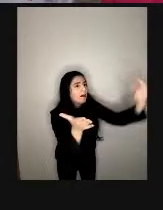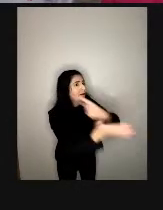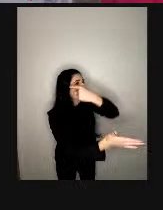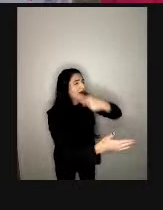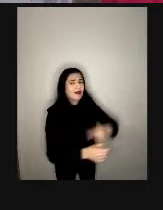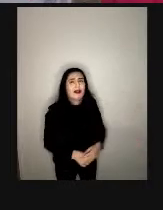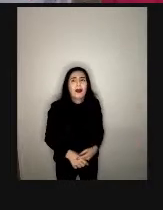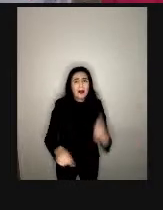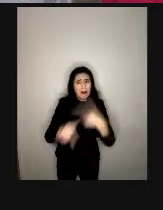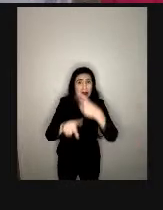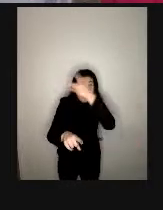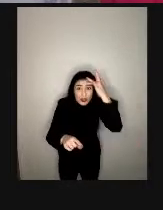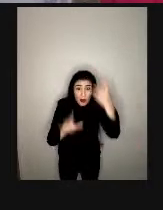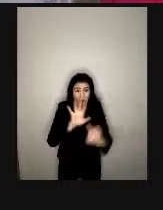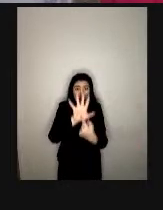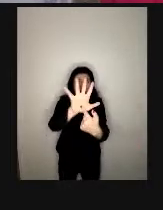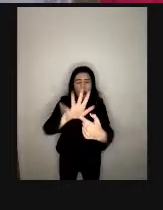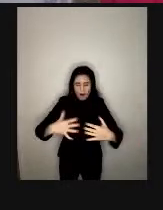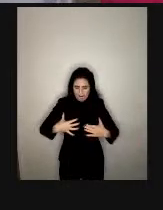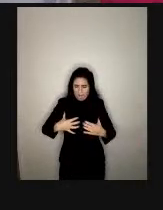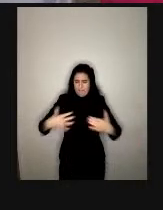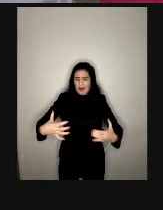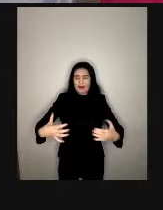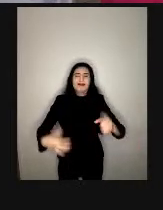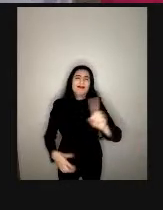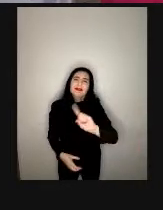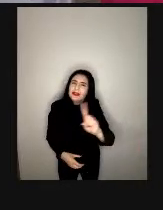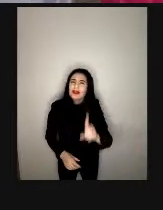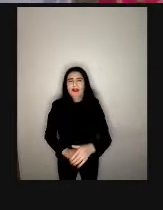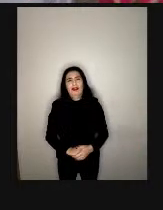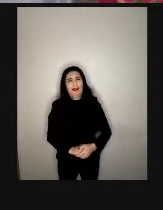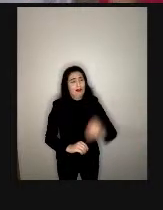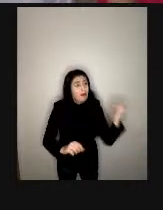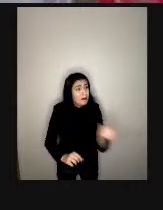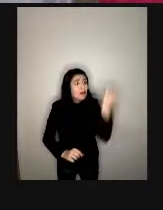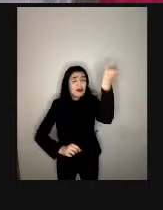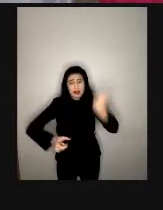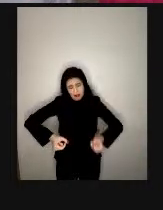mostrando o peito, elas estavam mostrando a alma, e foi muito